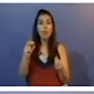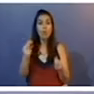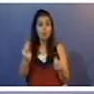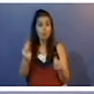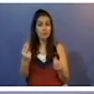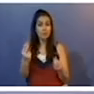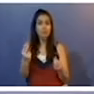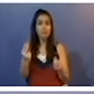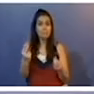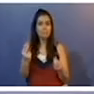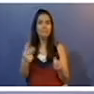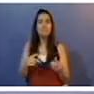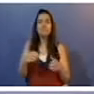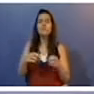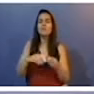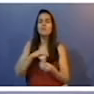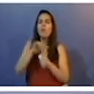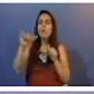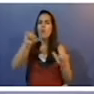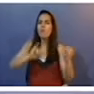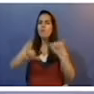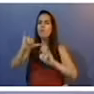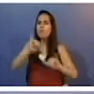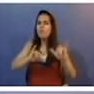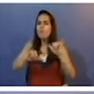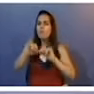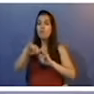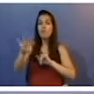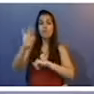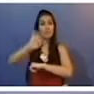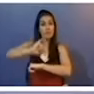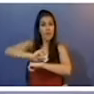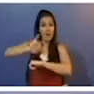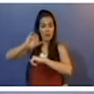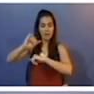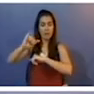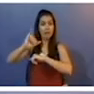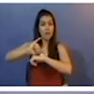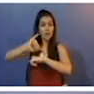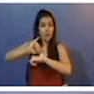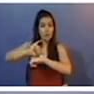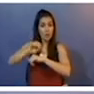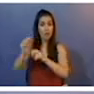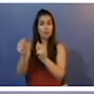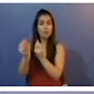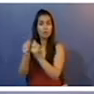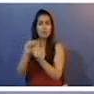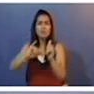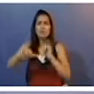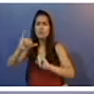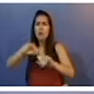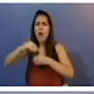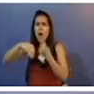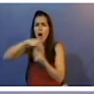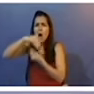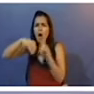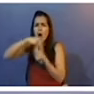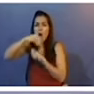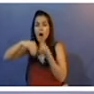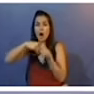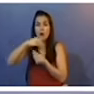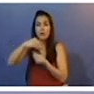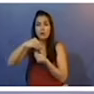que são formados pela reação entre o ferro metálico e o gás oxigênio na presença de umidade do